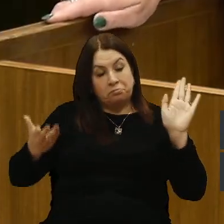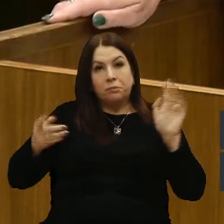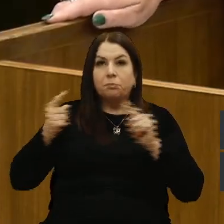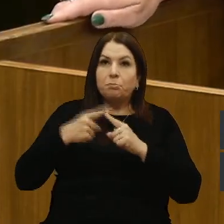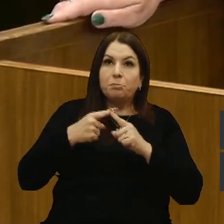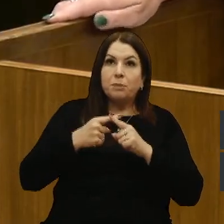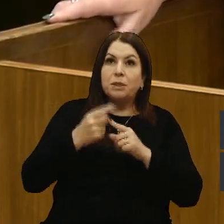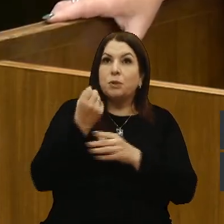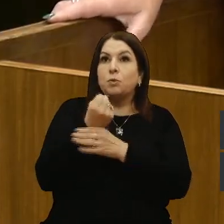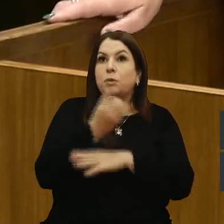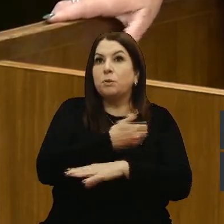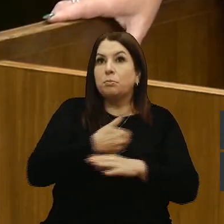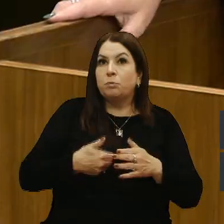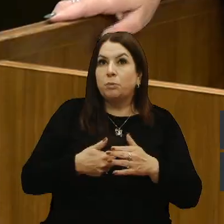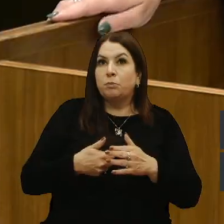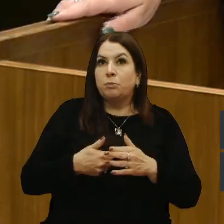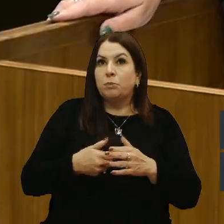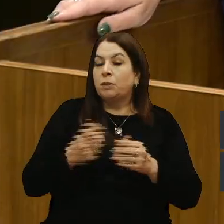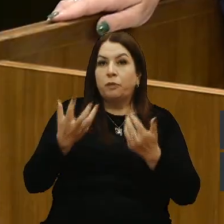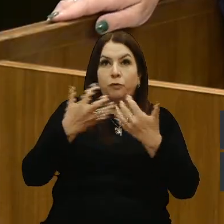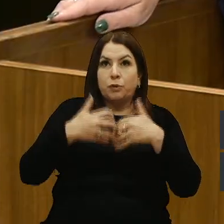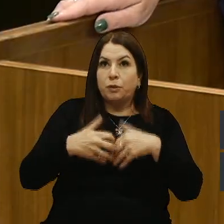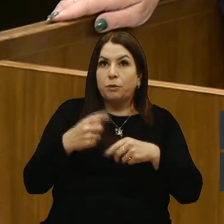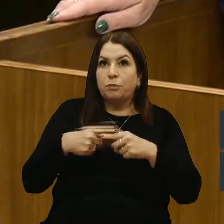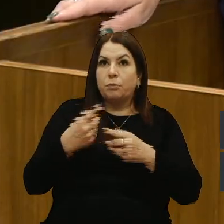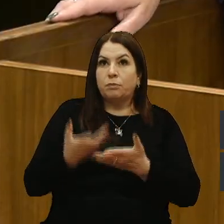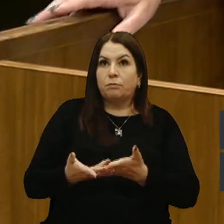a segurança pública não funciona por